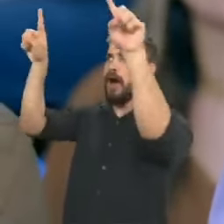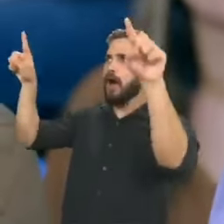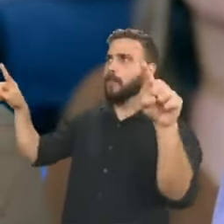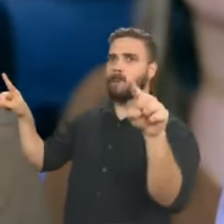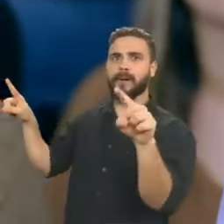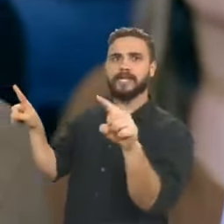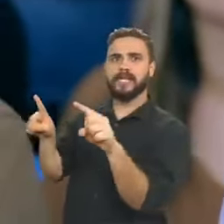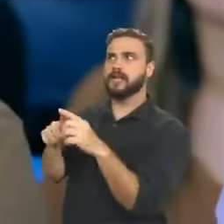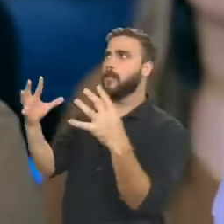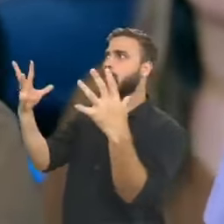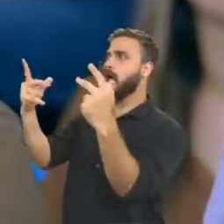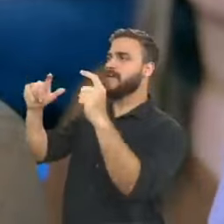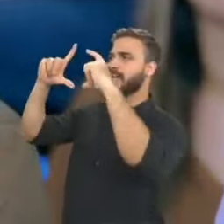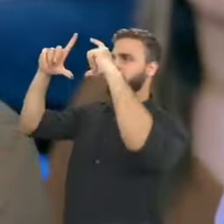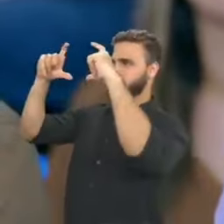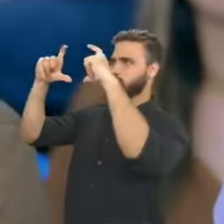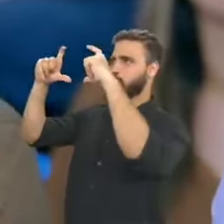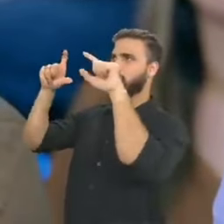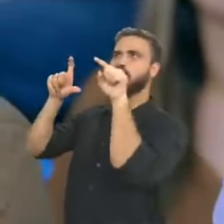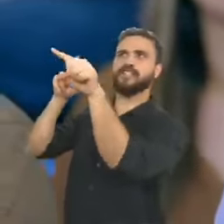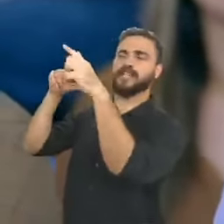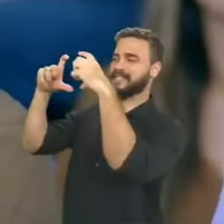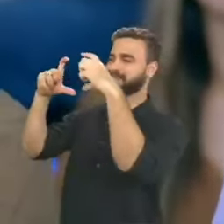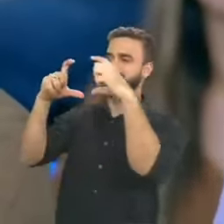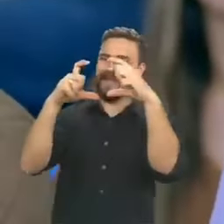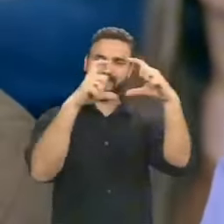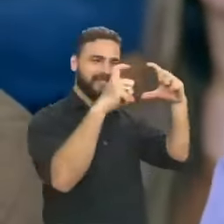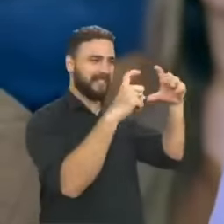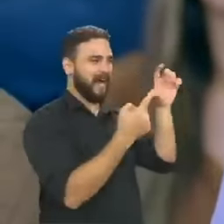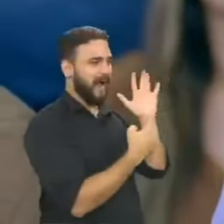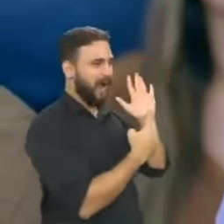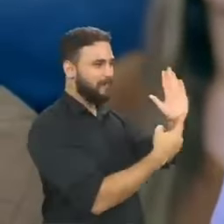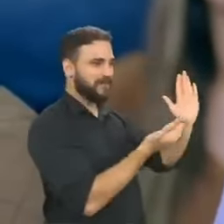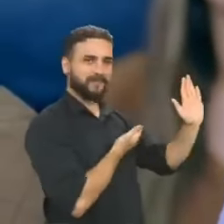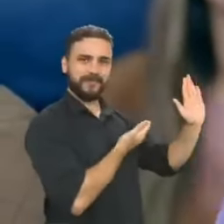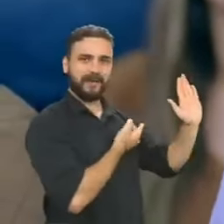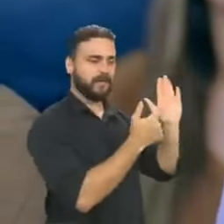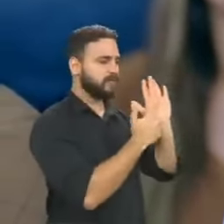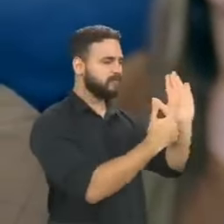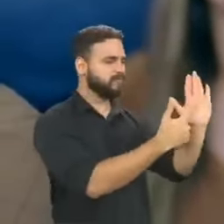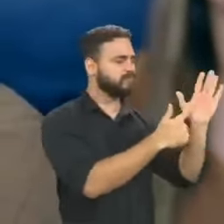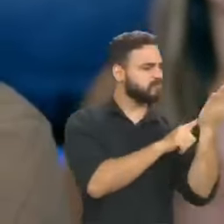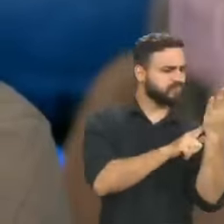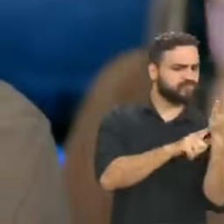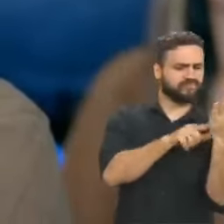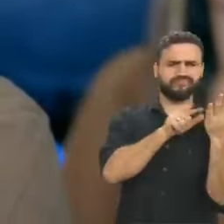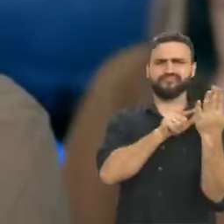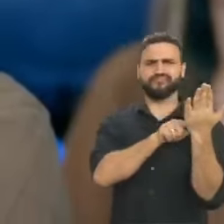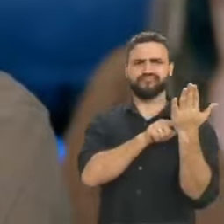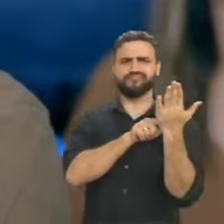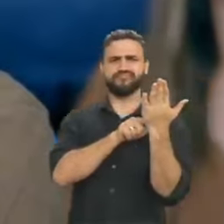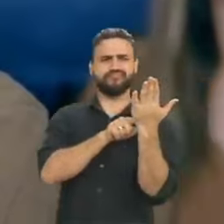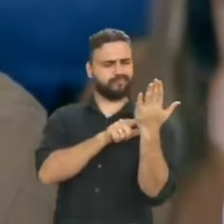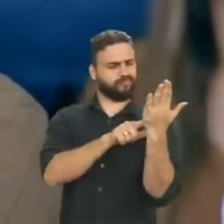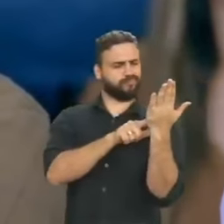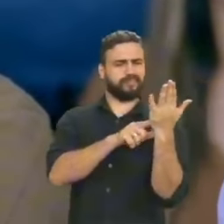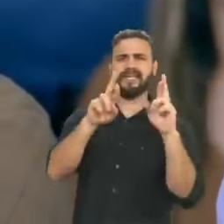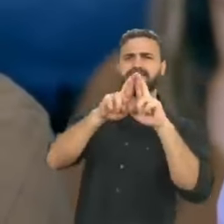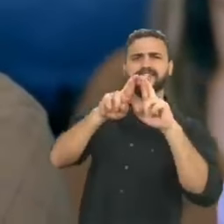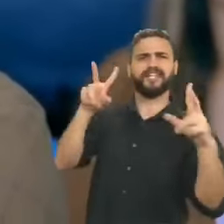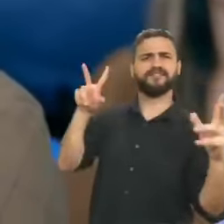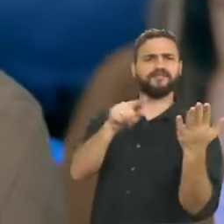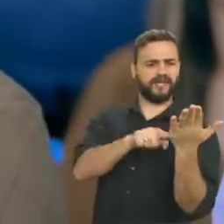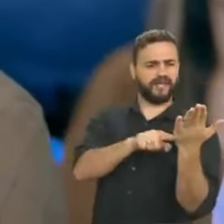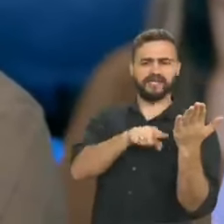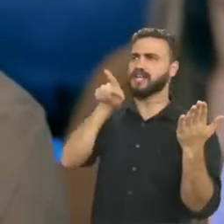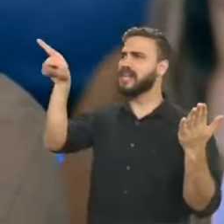assim? Uma foto não consegue, não é, mostrar o que tem de tão belo naquele lugar. Um vídeo, de jeito nenhum.